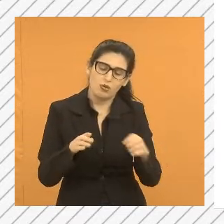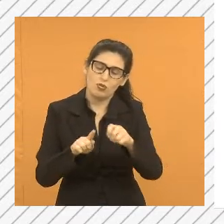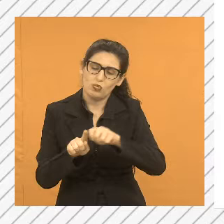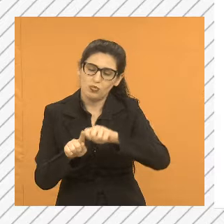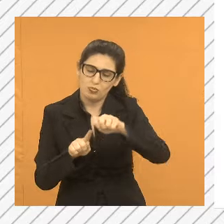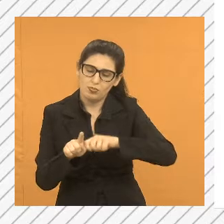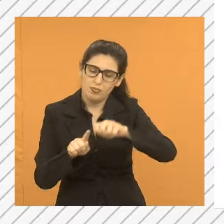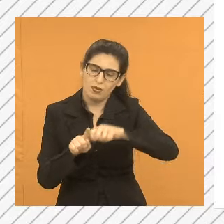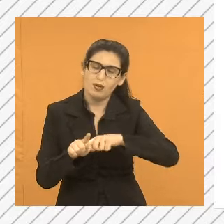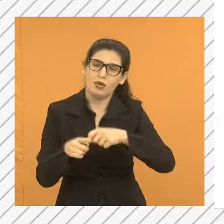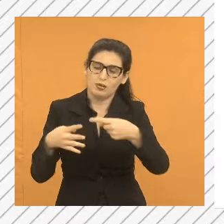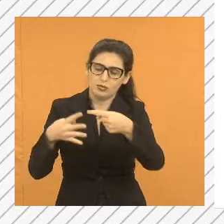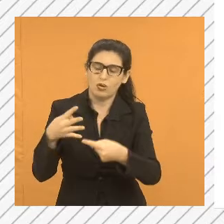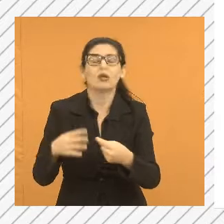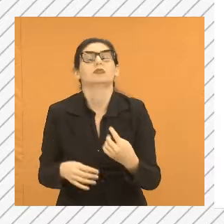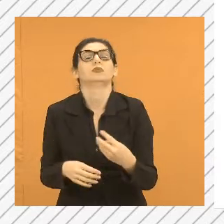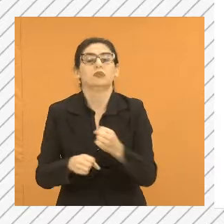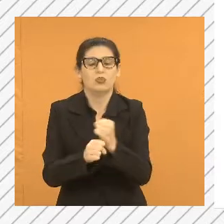2018, totalizando